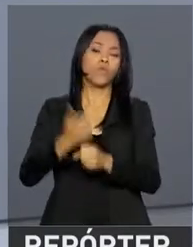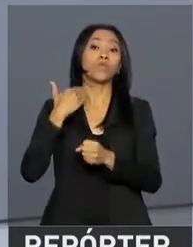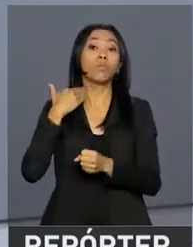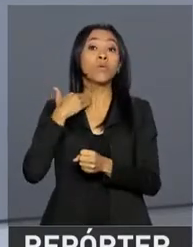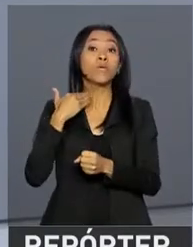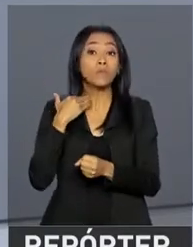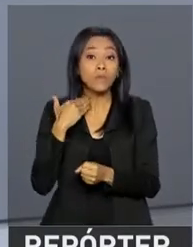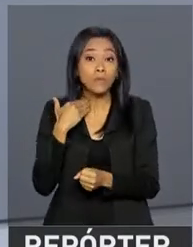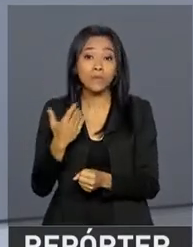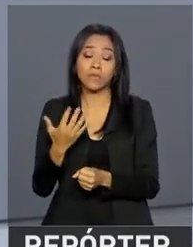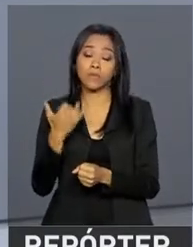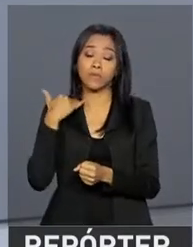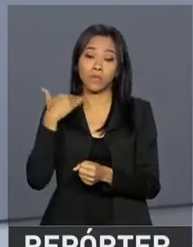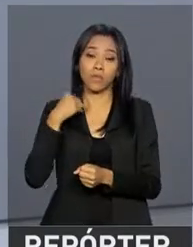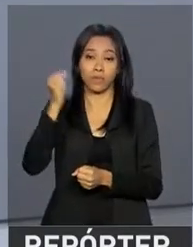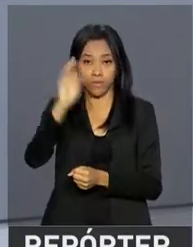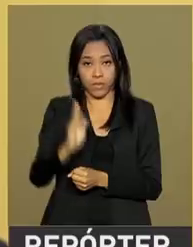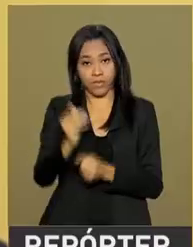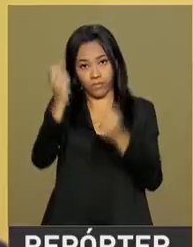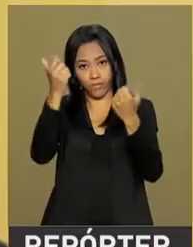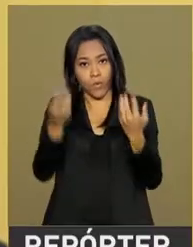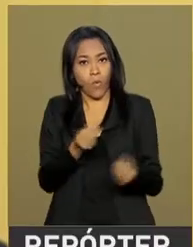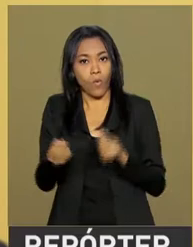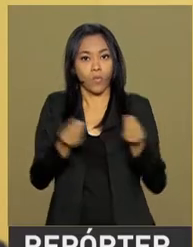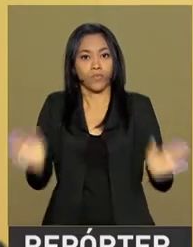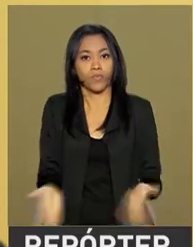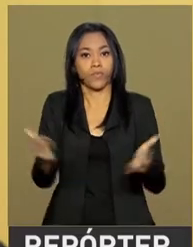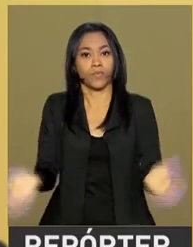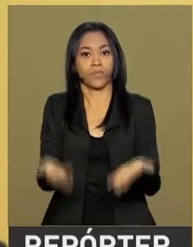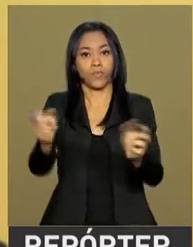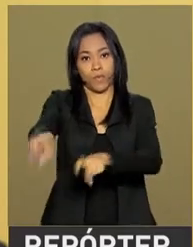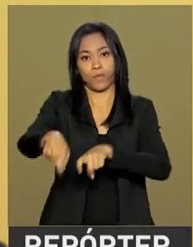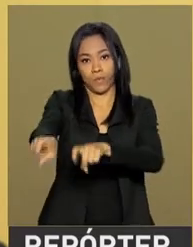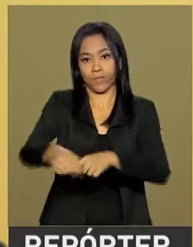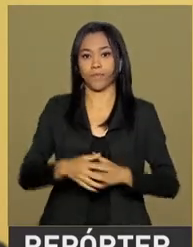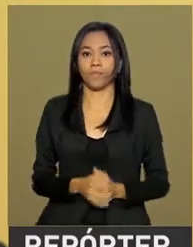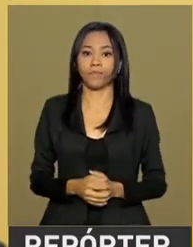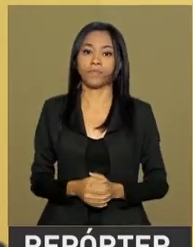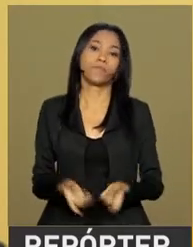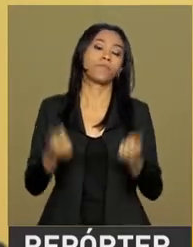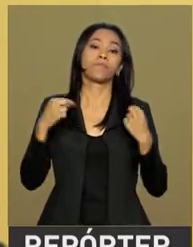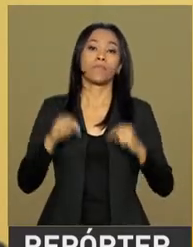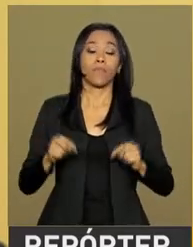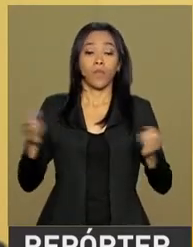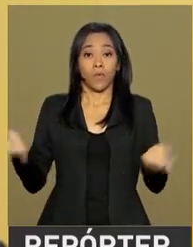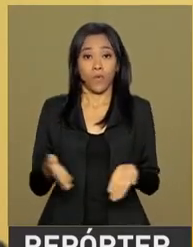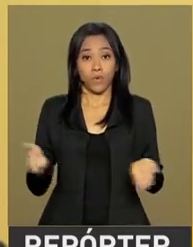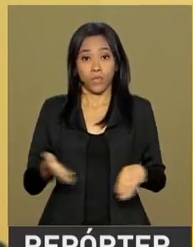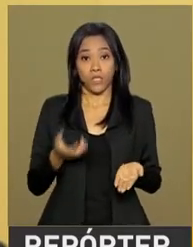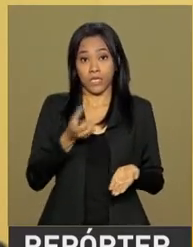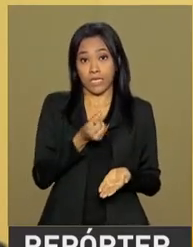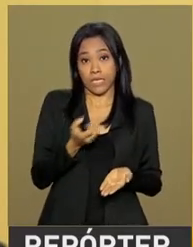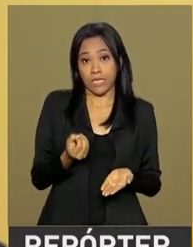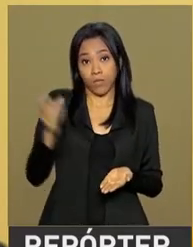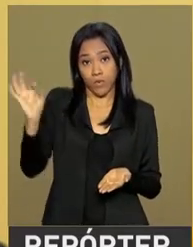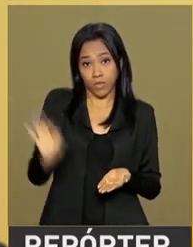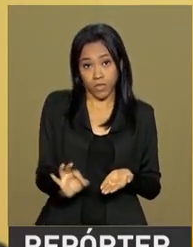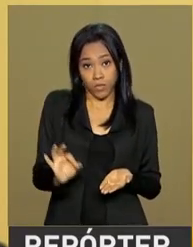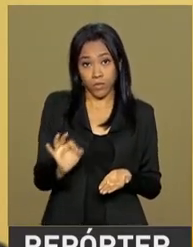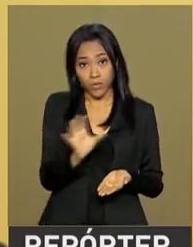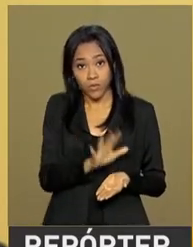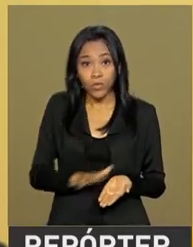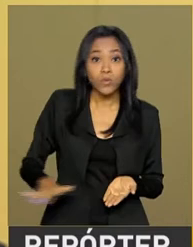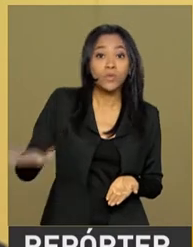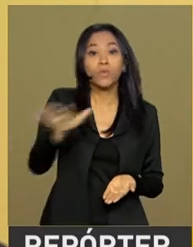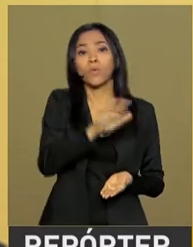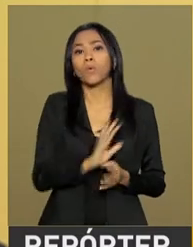estimular a agricultura brasileira hoje 60% de todo o crédito do